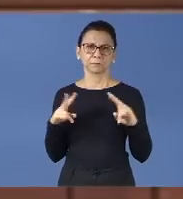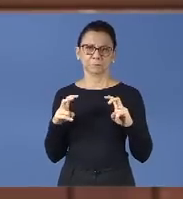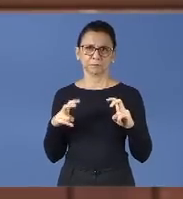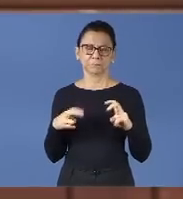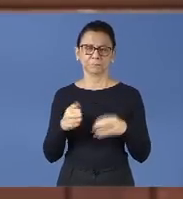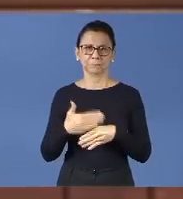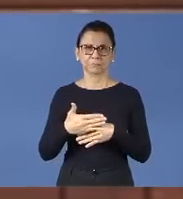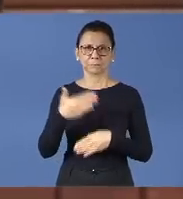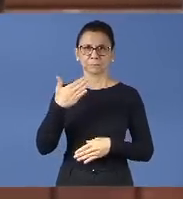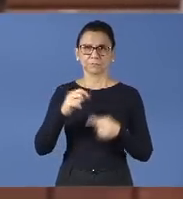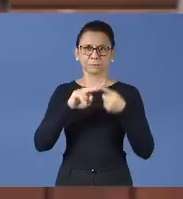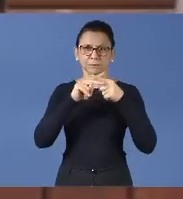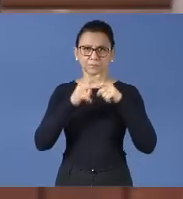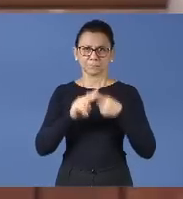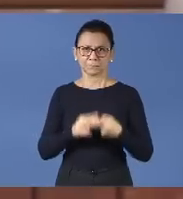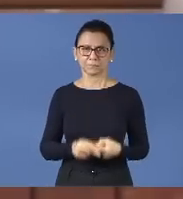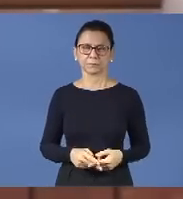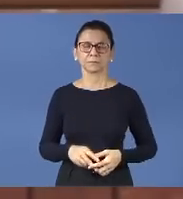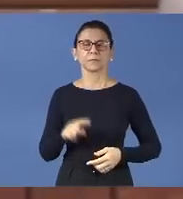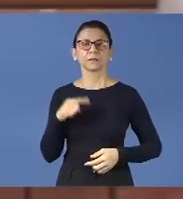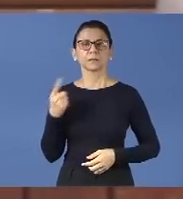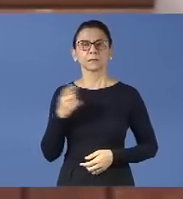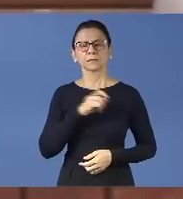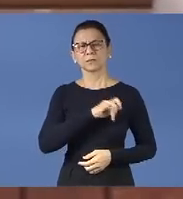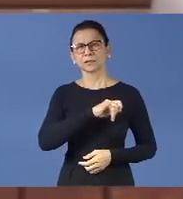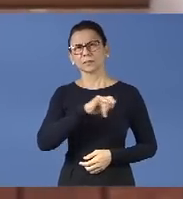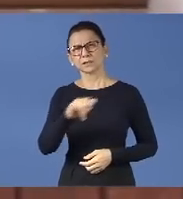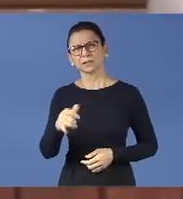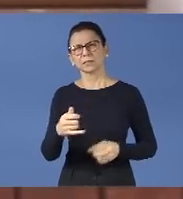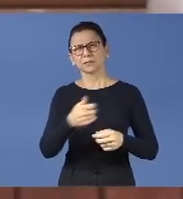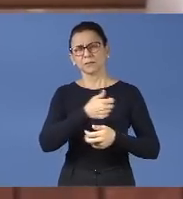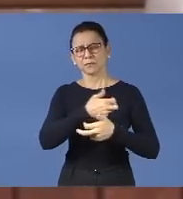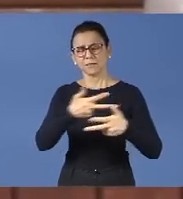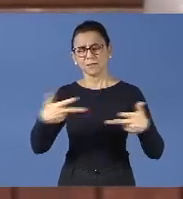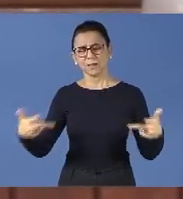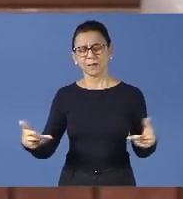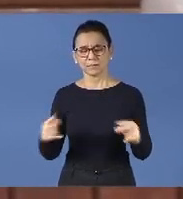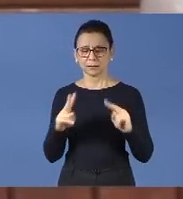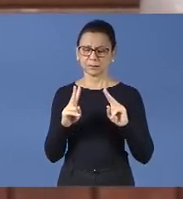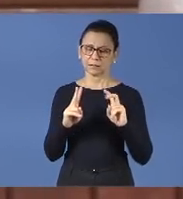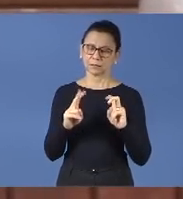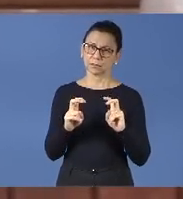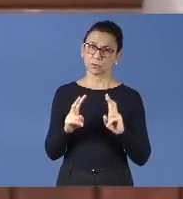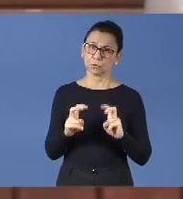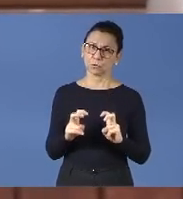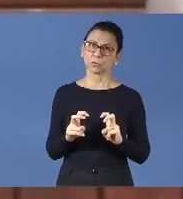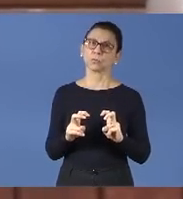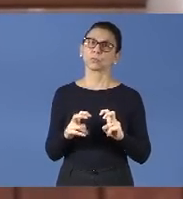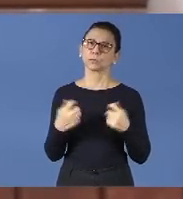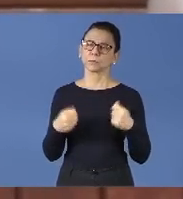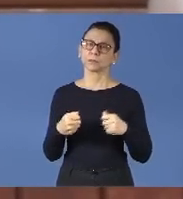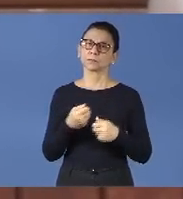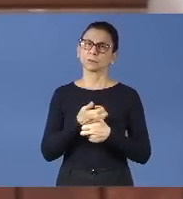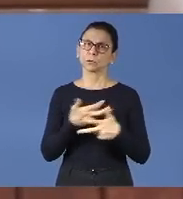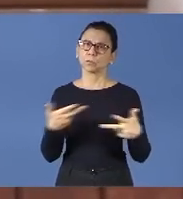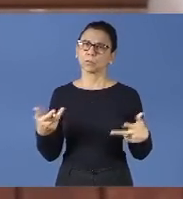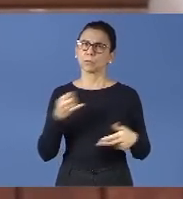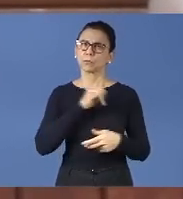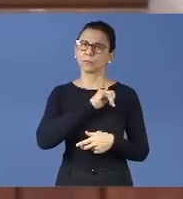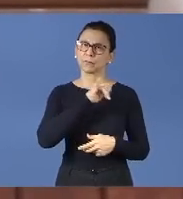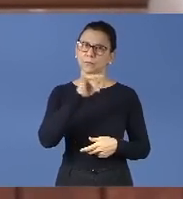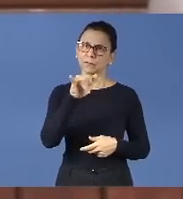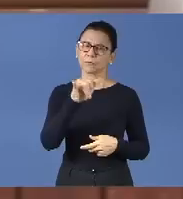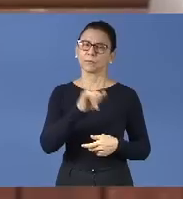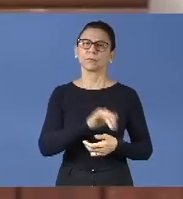dos muros. Já temos falado muito, há muito assunto, há muita coisa para ser dita a